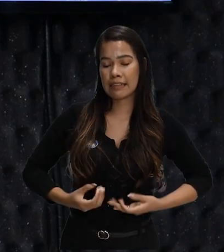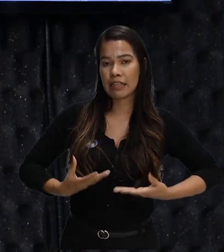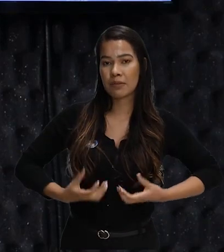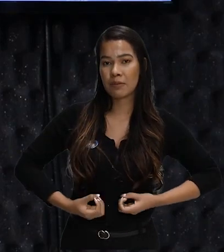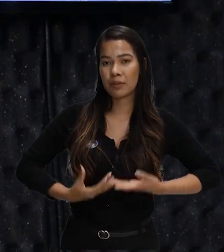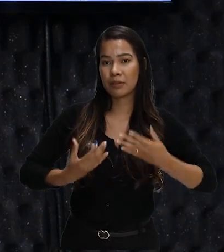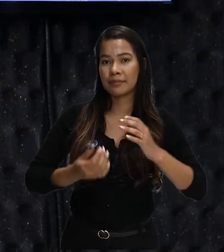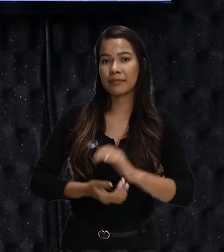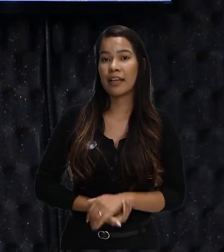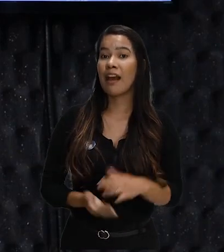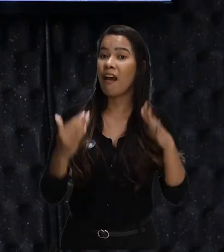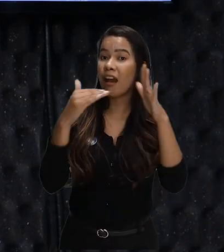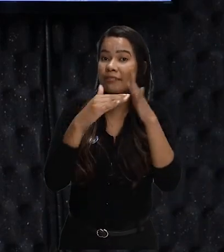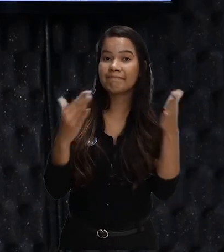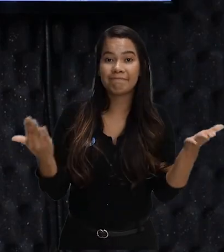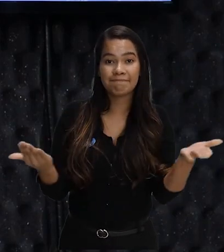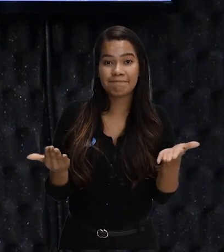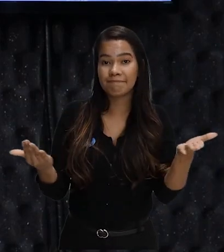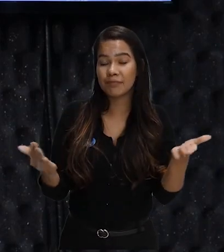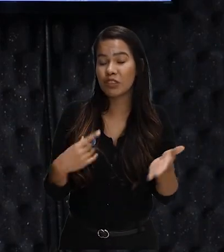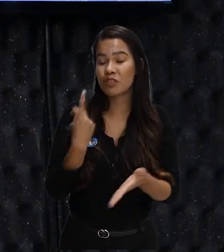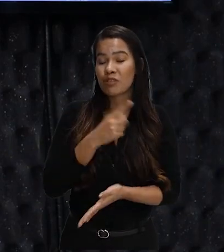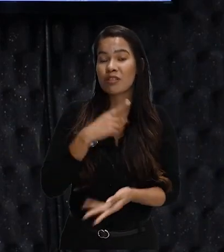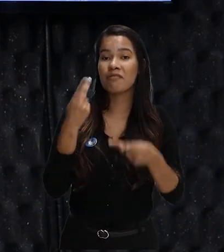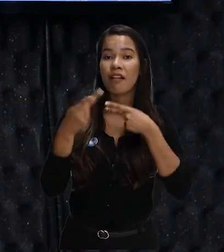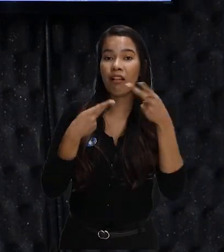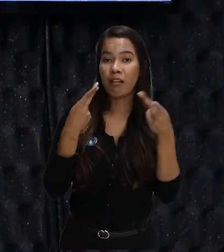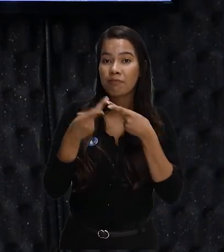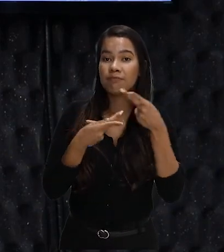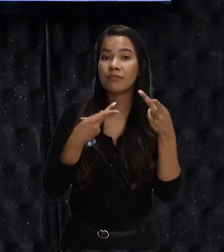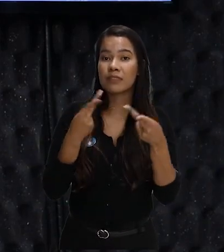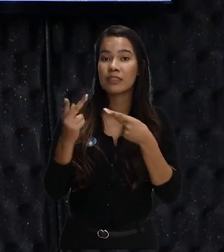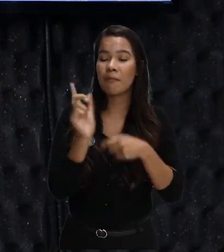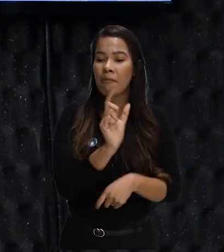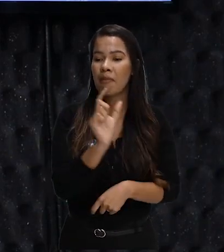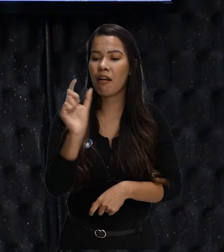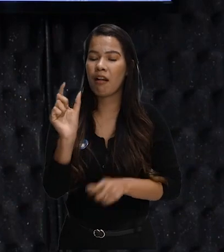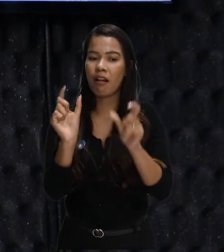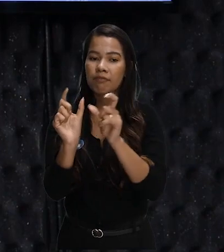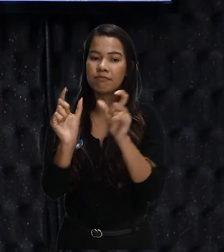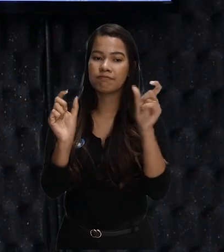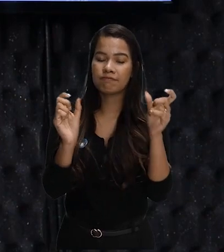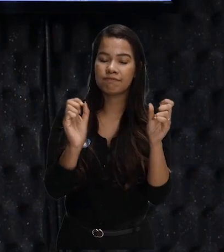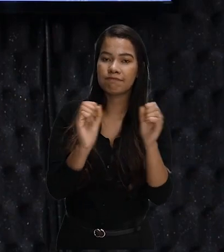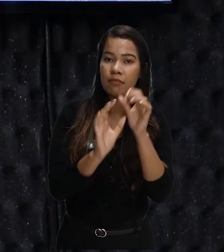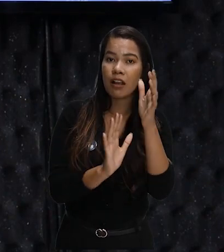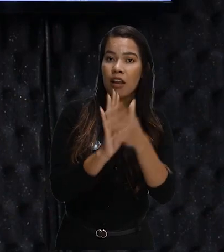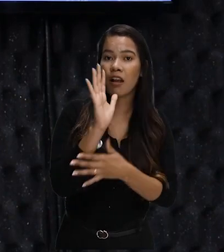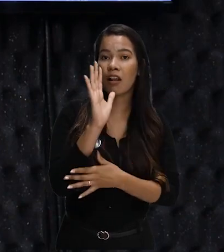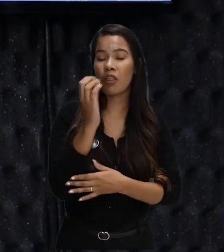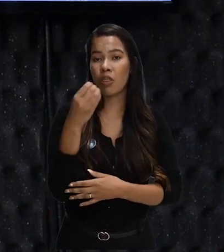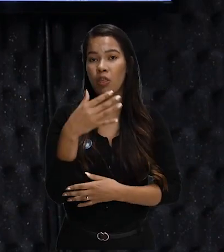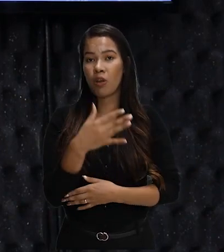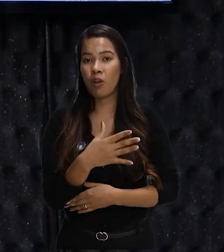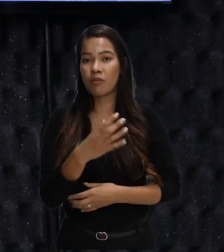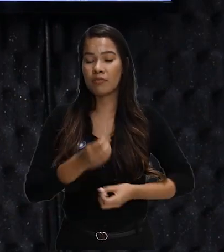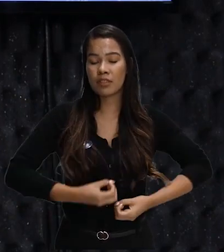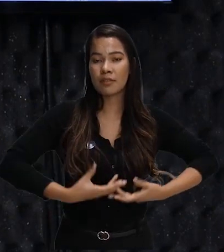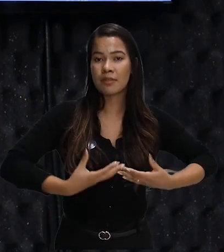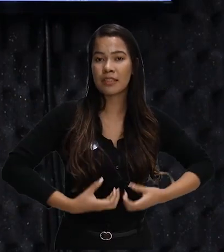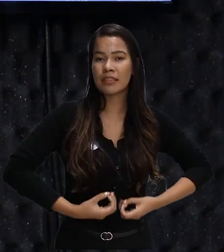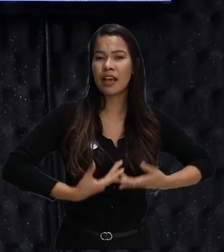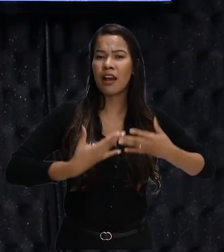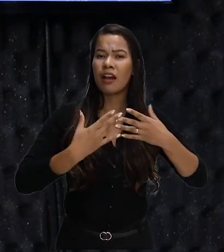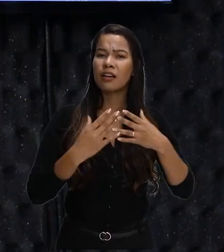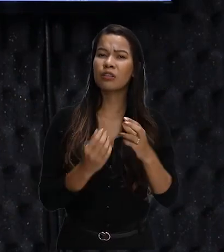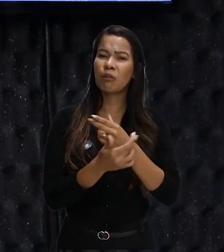produções, né? Até os dias de hoje. Nós falamos muito, as palavras vão surgindo, tendo novas maneiras de se expressar acerca de